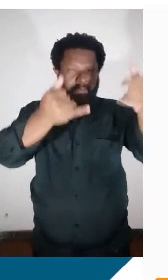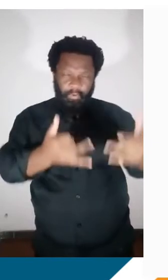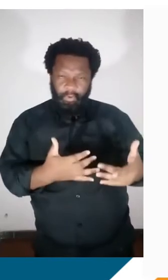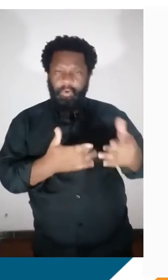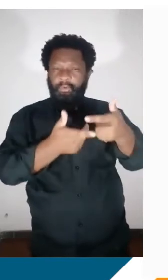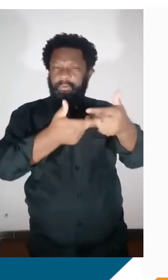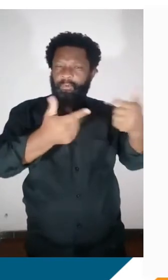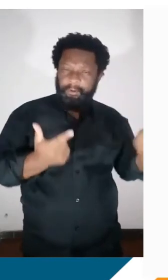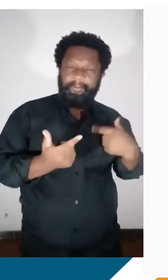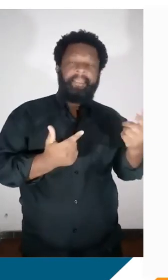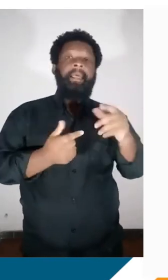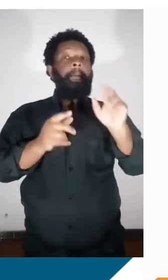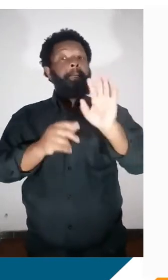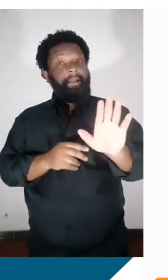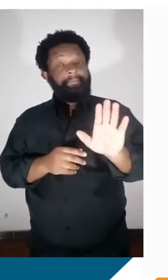dinâmica.